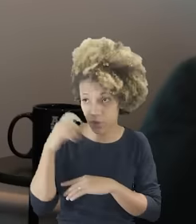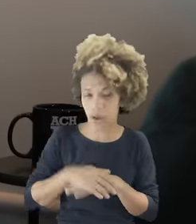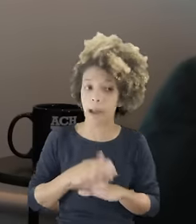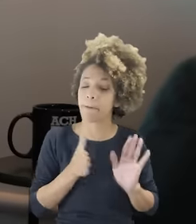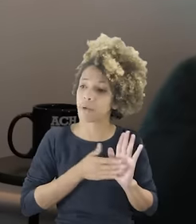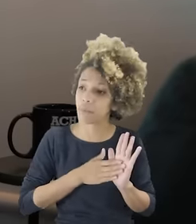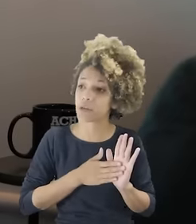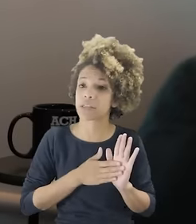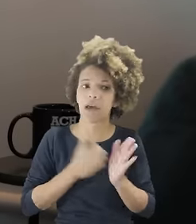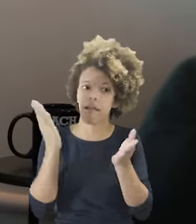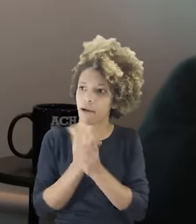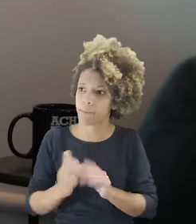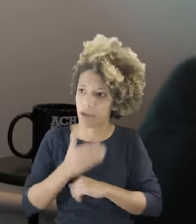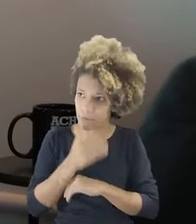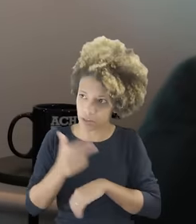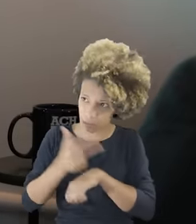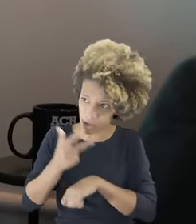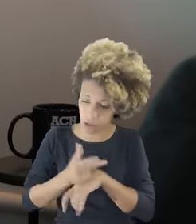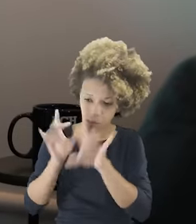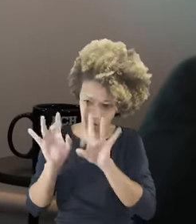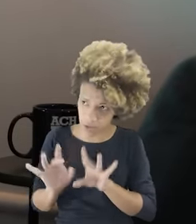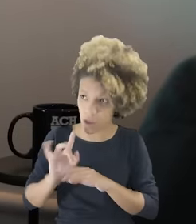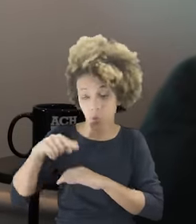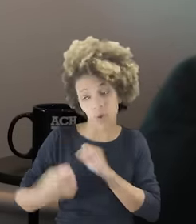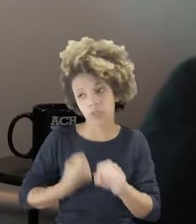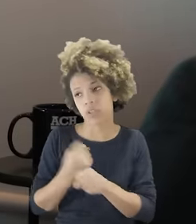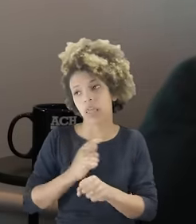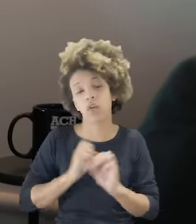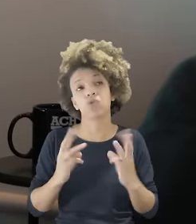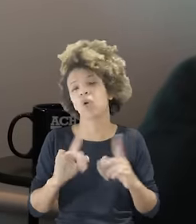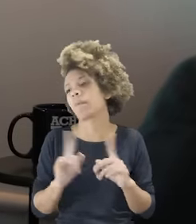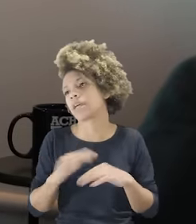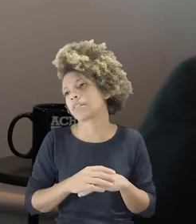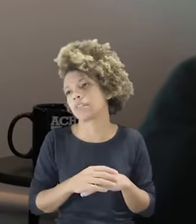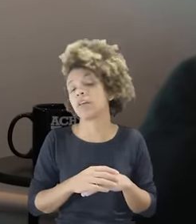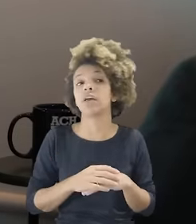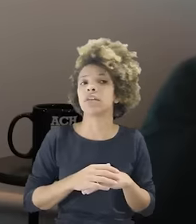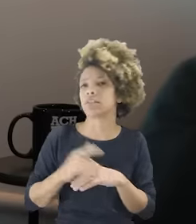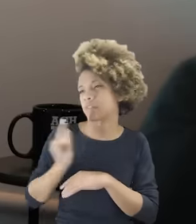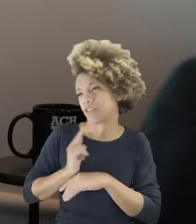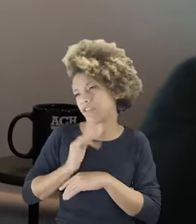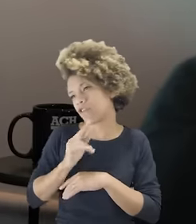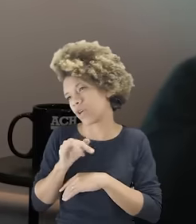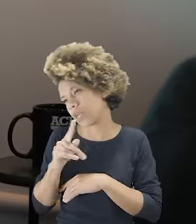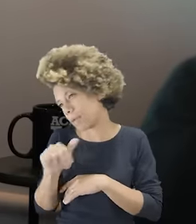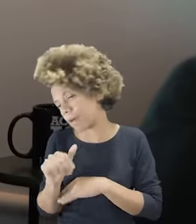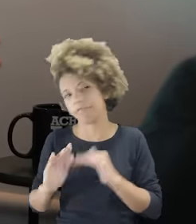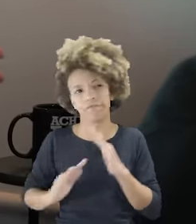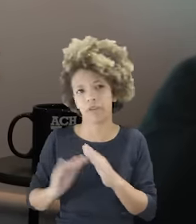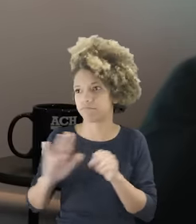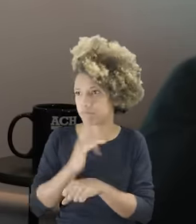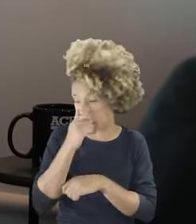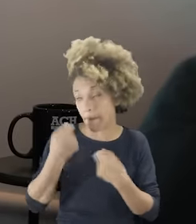janeiro aí a minha ideia era matar ele em dezembro tipo gravar o especial e aí o ano que vem tem um outro show mas tipo assim passou por uma vez com